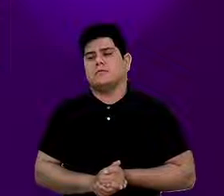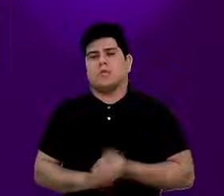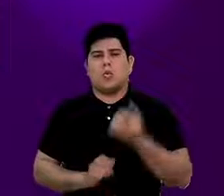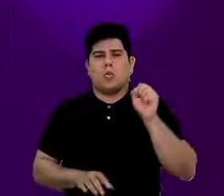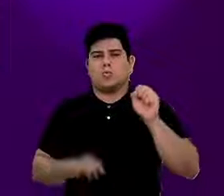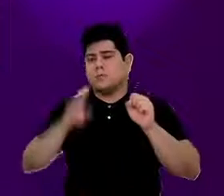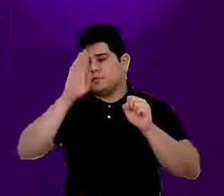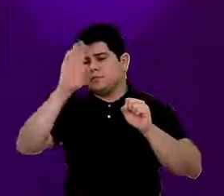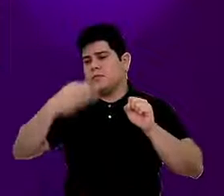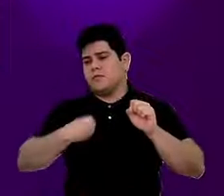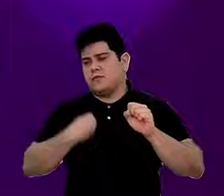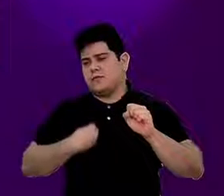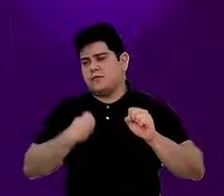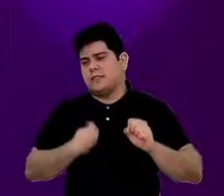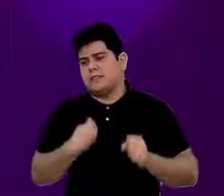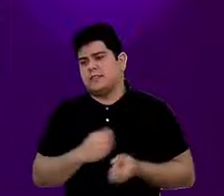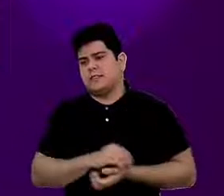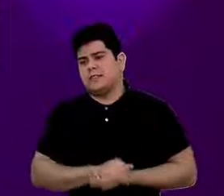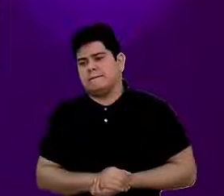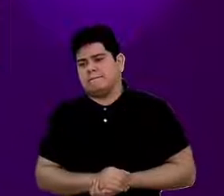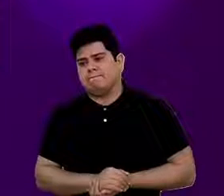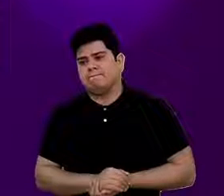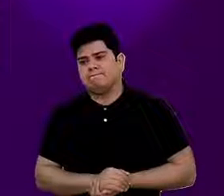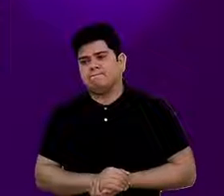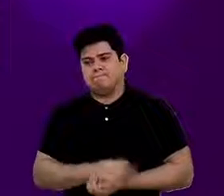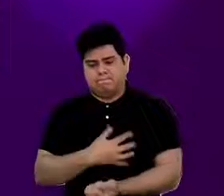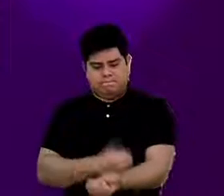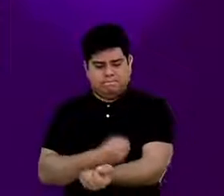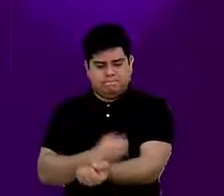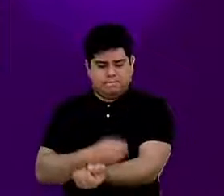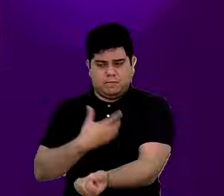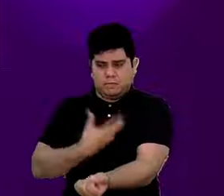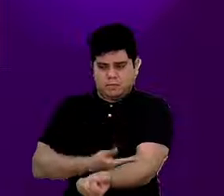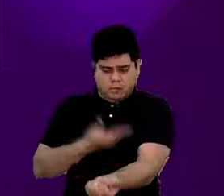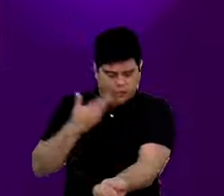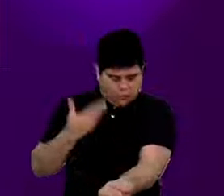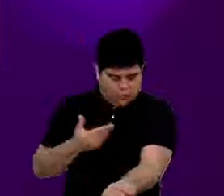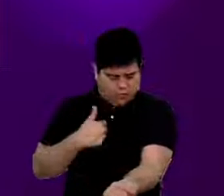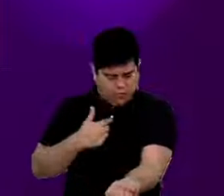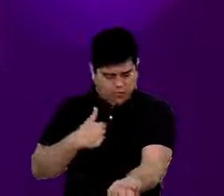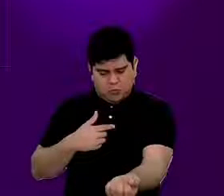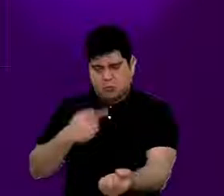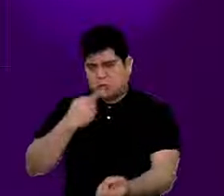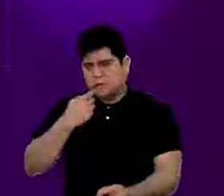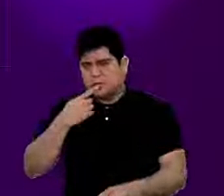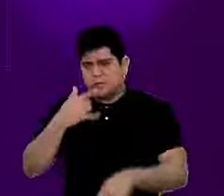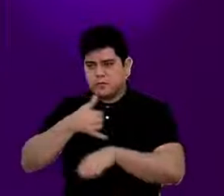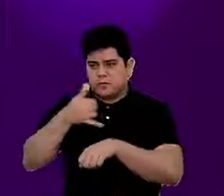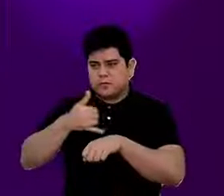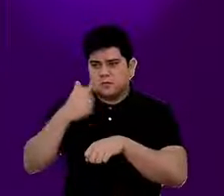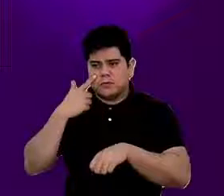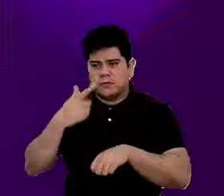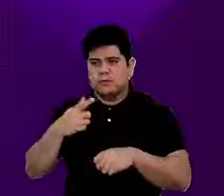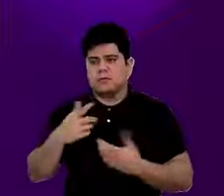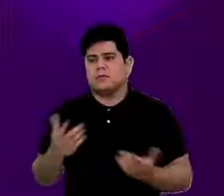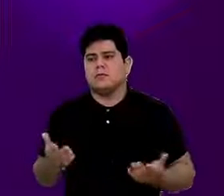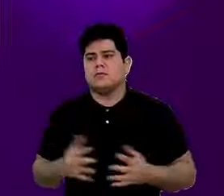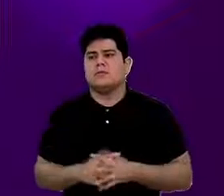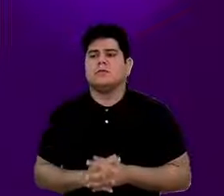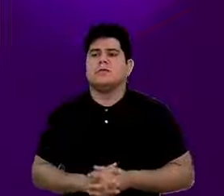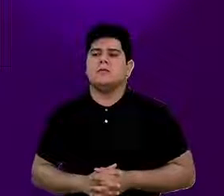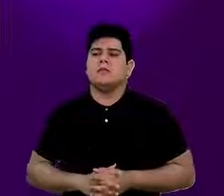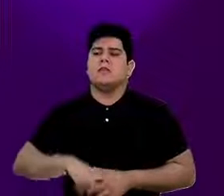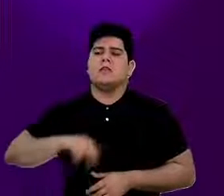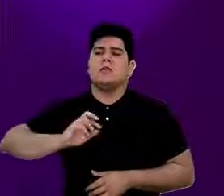gente avaliar uma pressão arterial, dosar uma glicose, dosar um colesterol, ver uma carga tabágica. Não